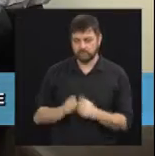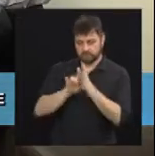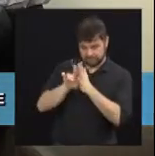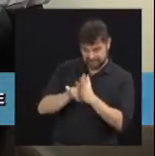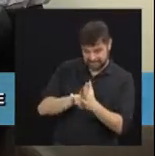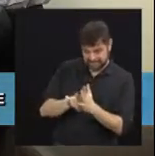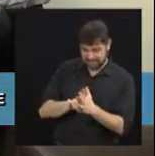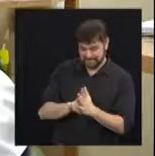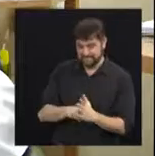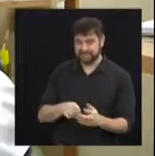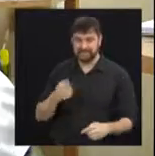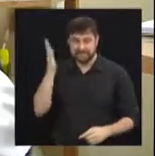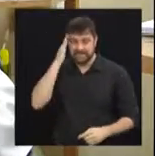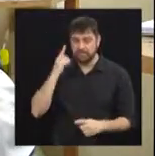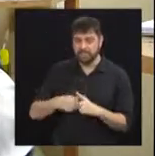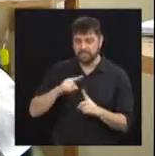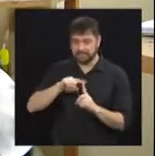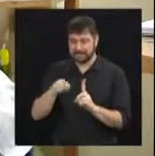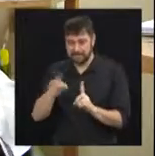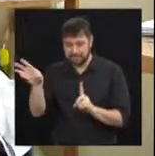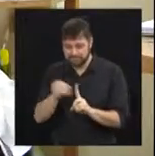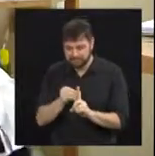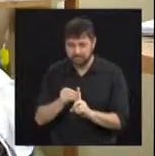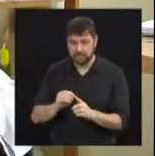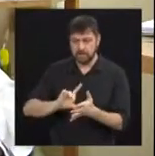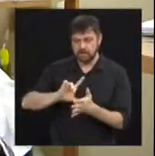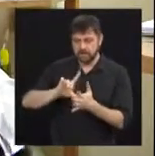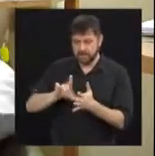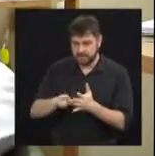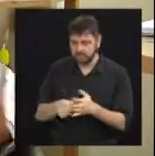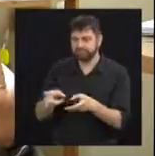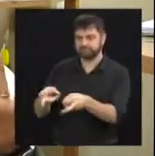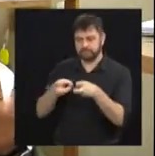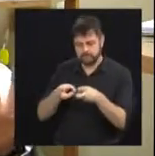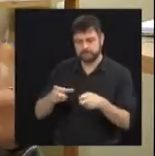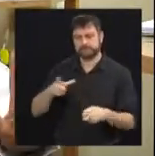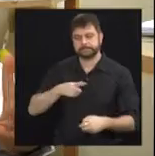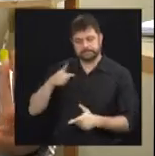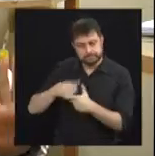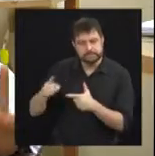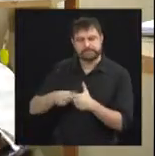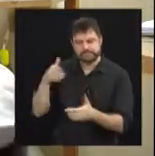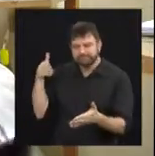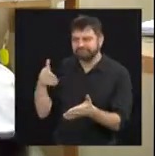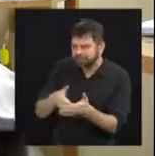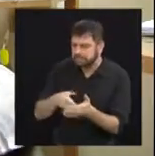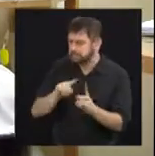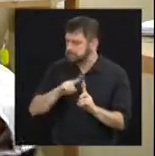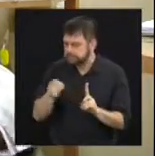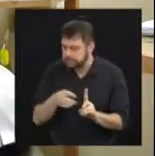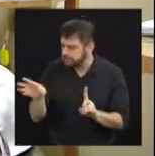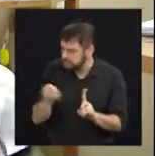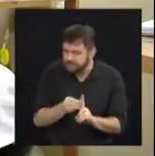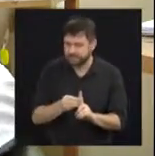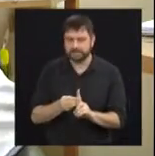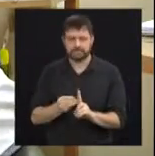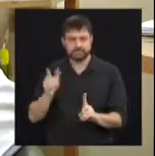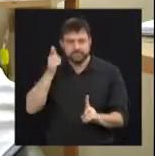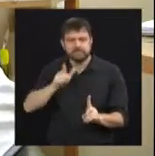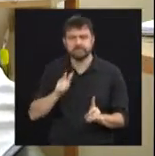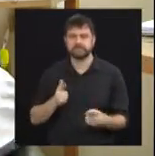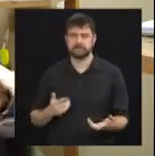da infertilidade, ou seja, depois que a gente define que realmente deve haver algum obstáculo, alguma coisa dificultando o processo de